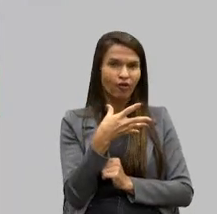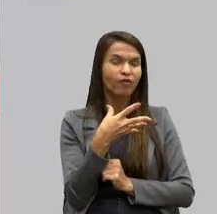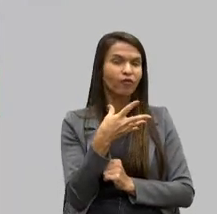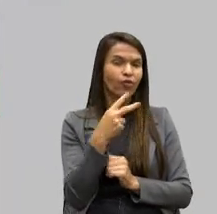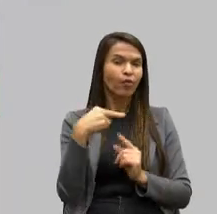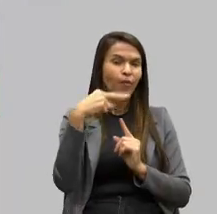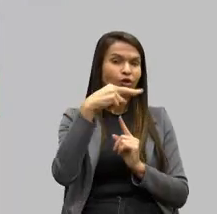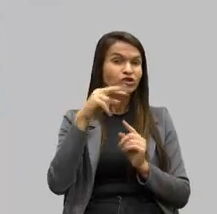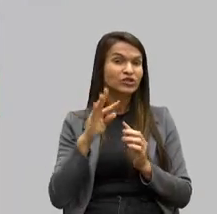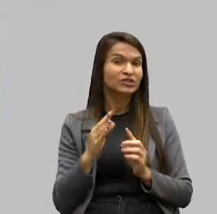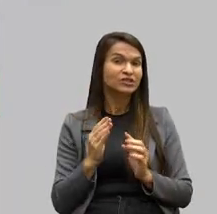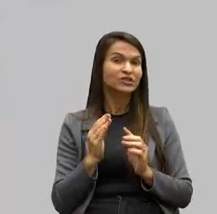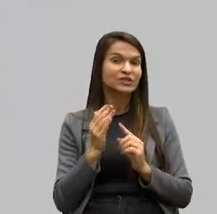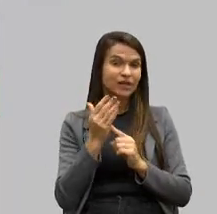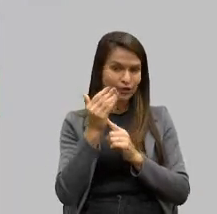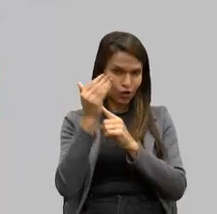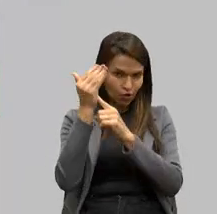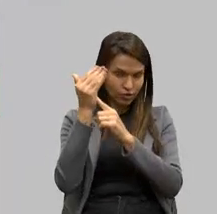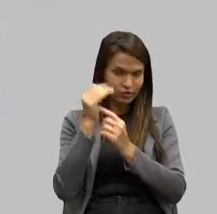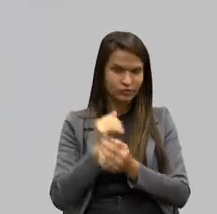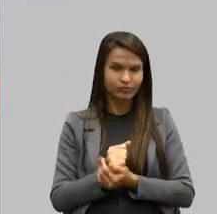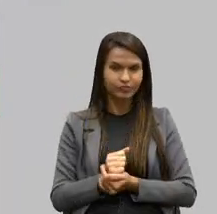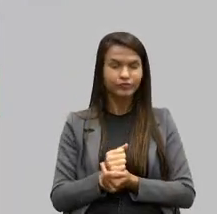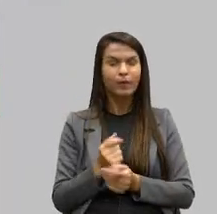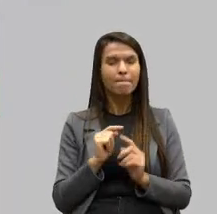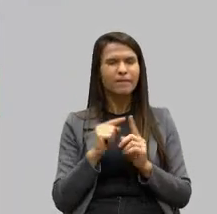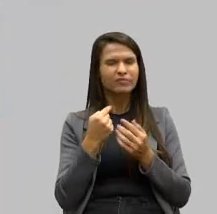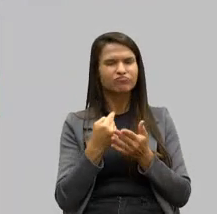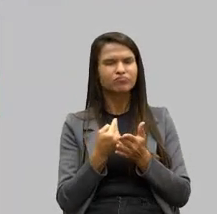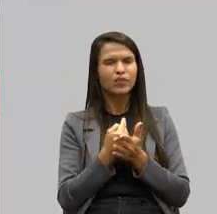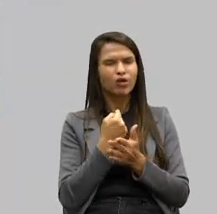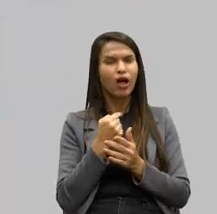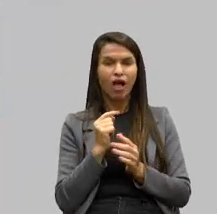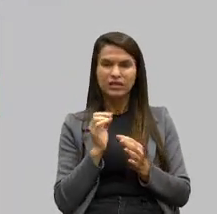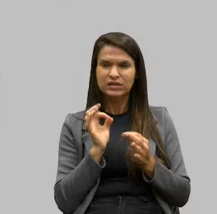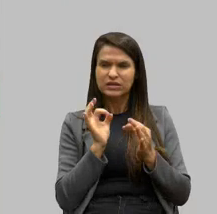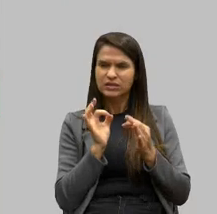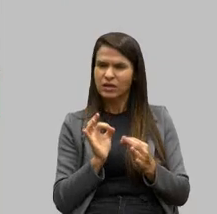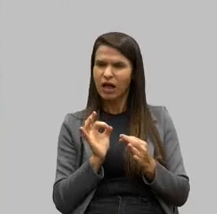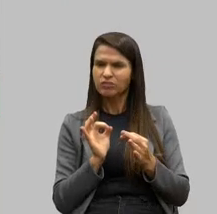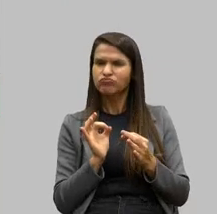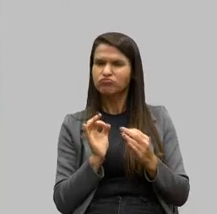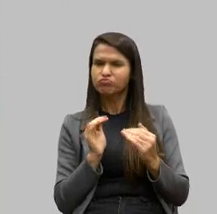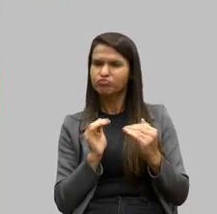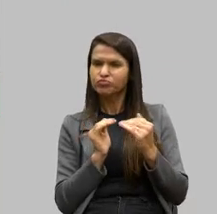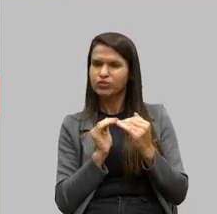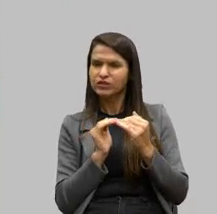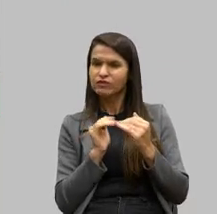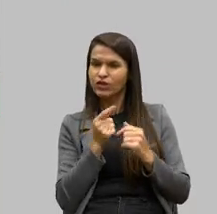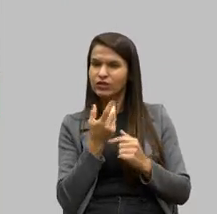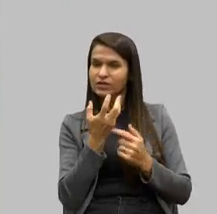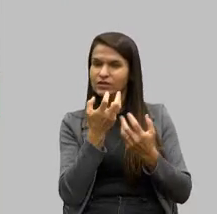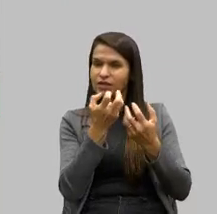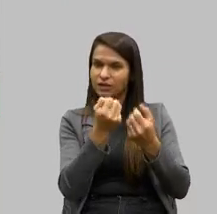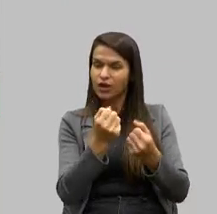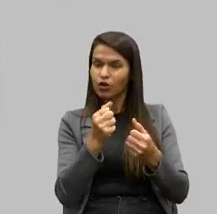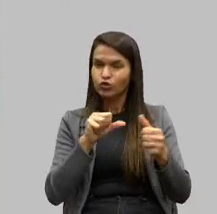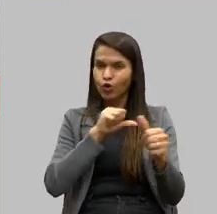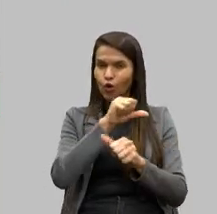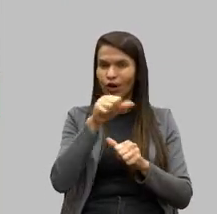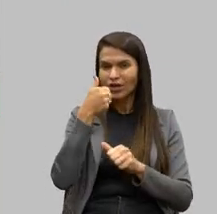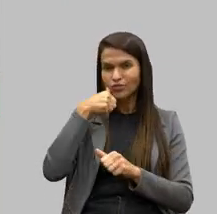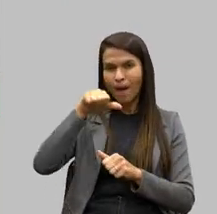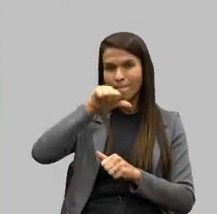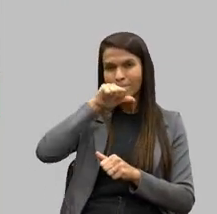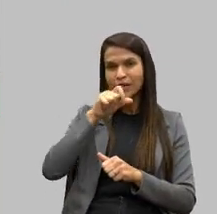tecnológico. Mas eu me pergunto se é isso mesmo, se você aceitaria trocar sua mãe e o